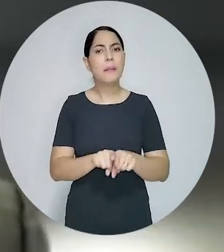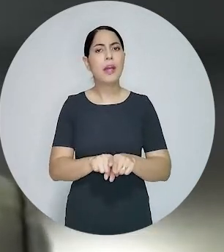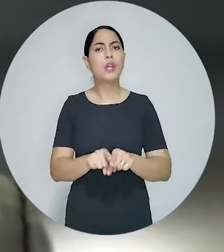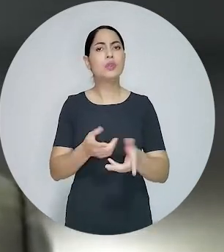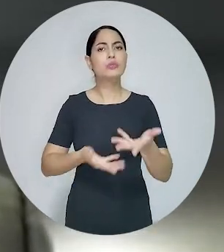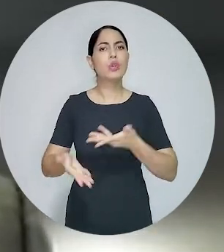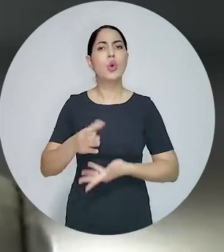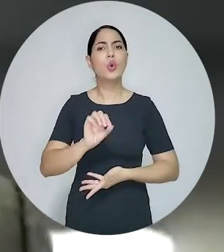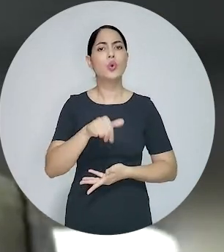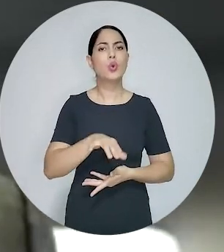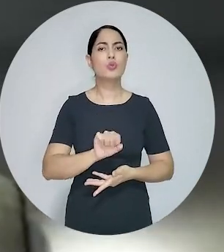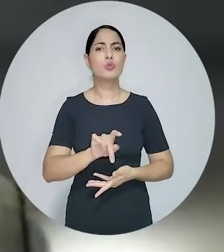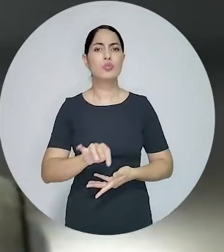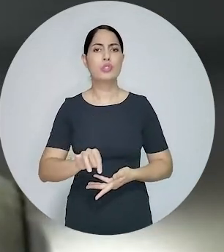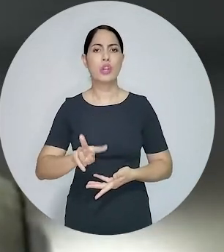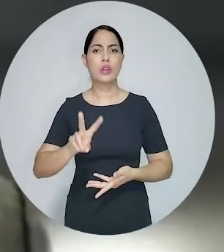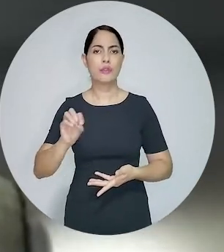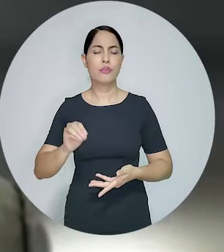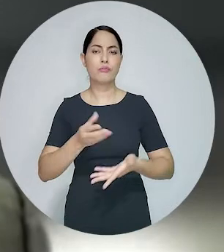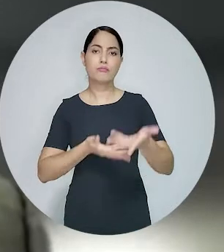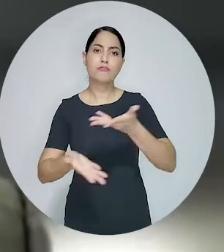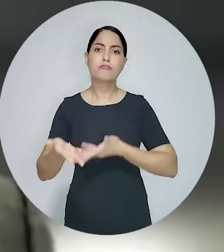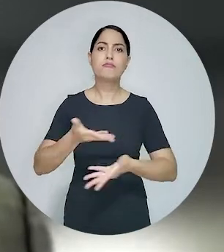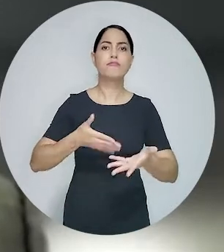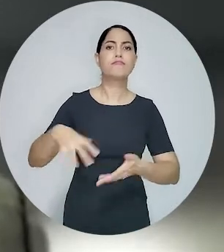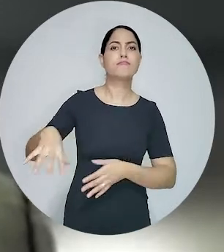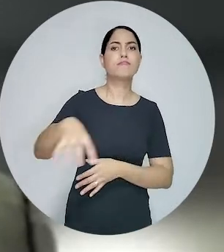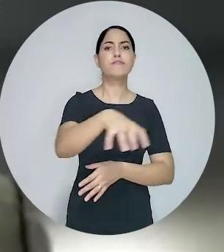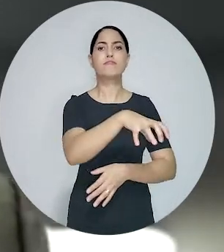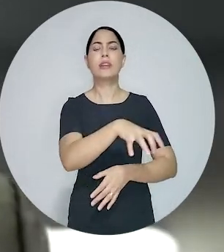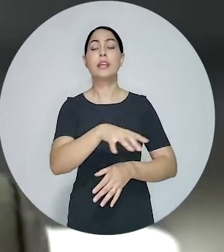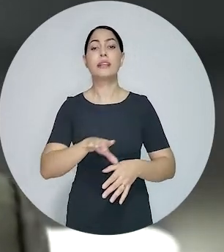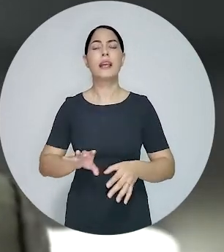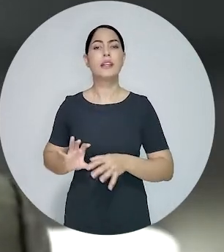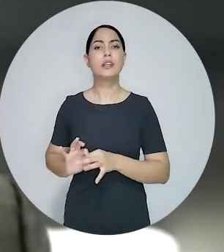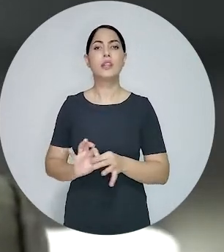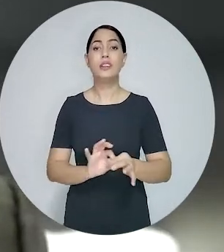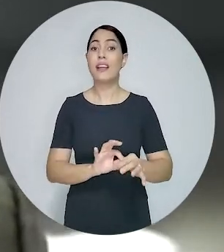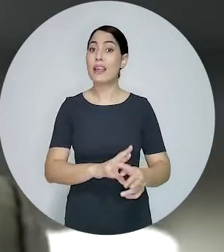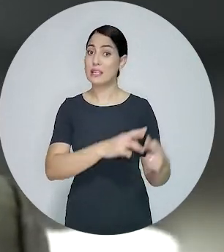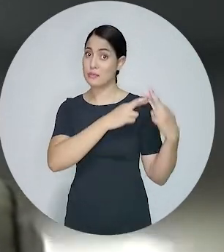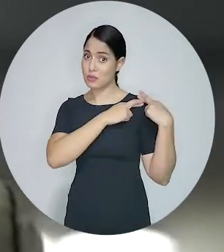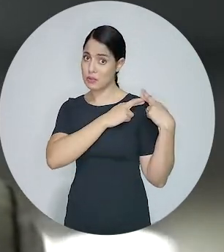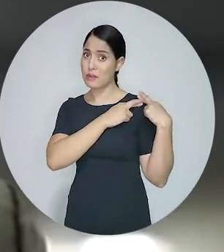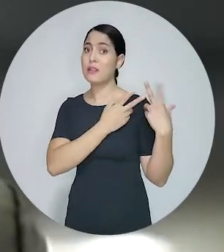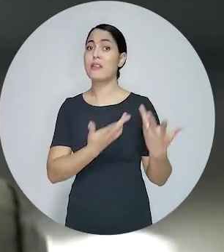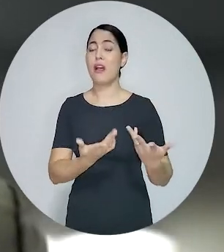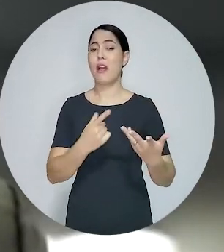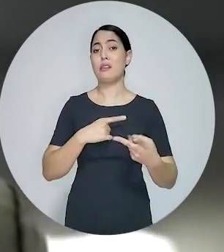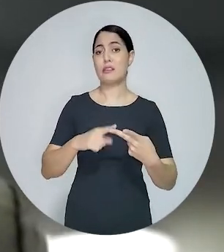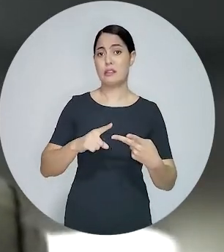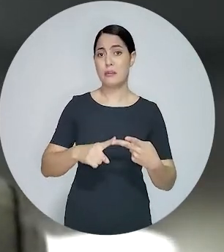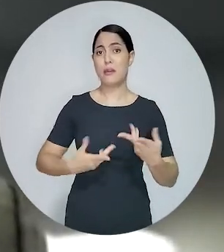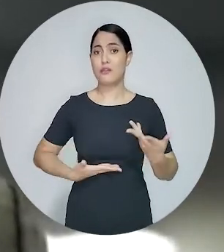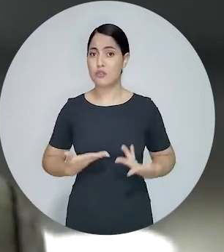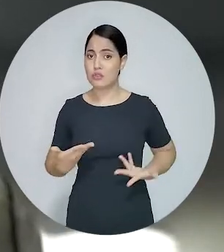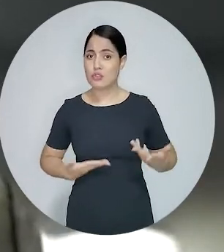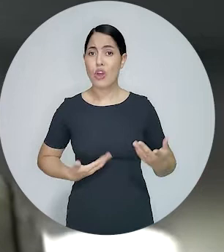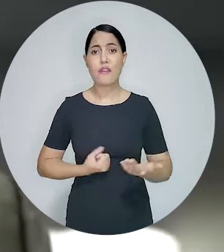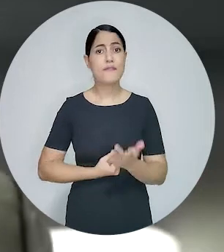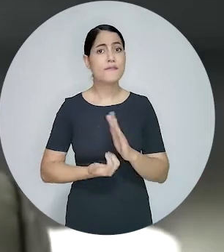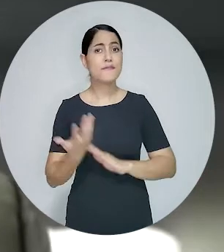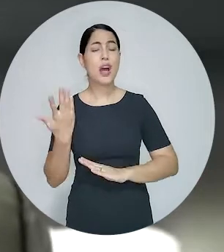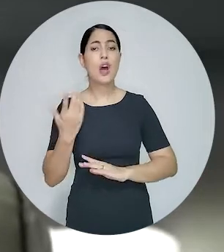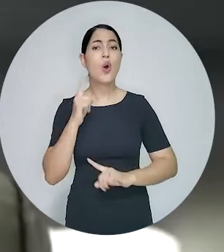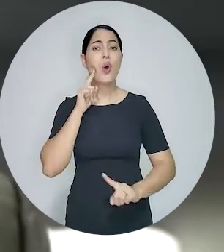consultiva, junto aos órgãos do Conselho Federal. Uma gama de responsabilidades, de atribuições